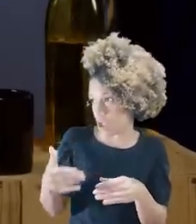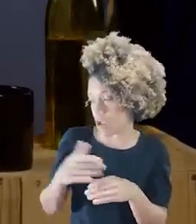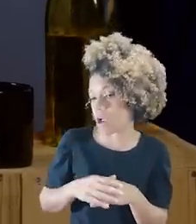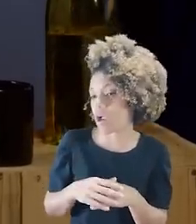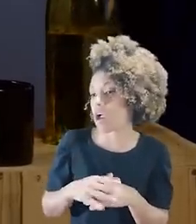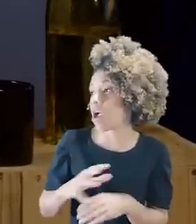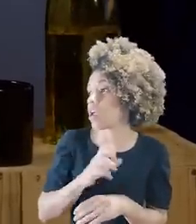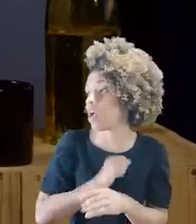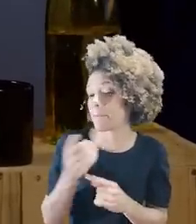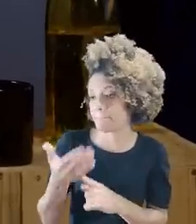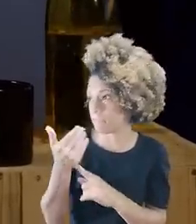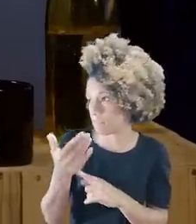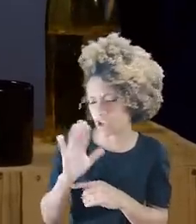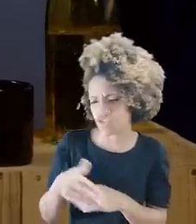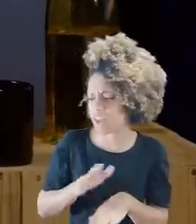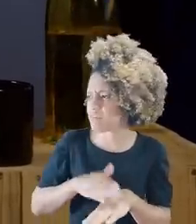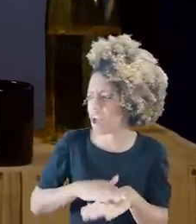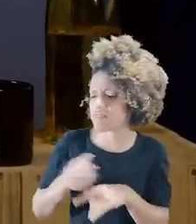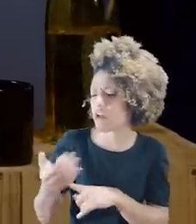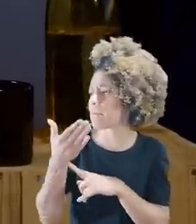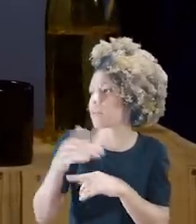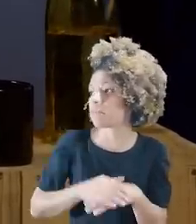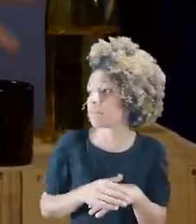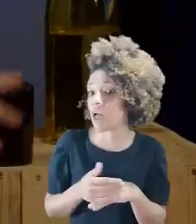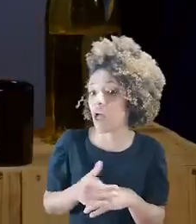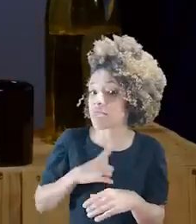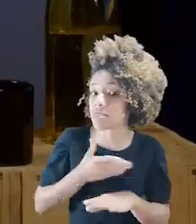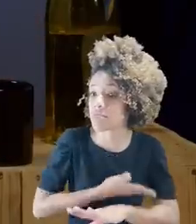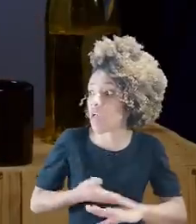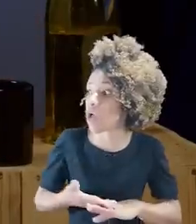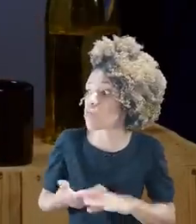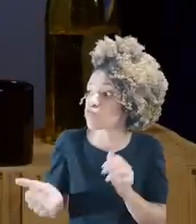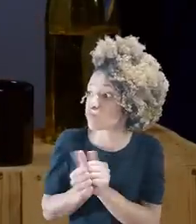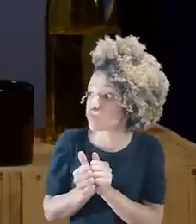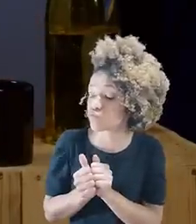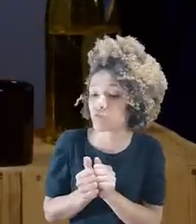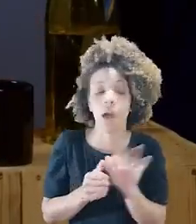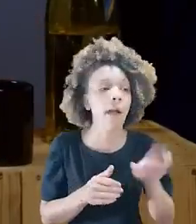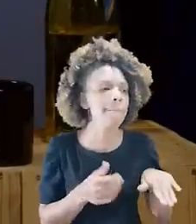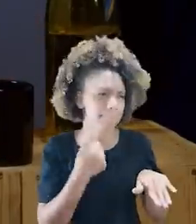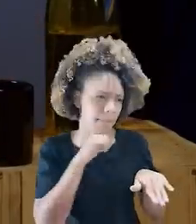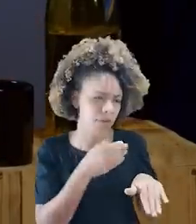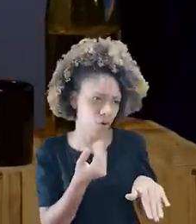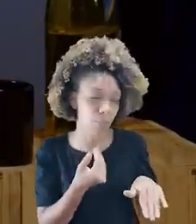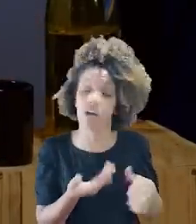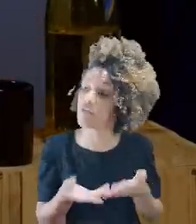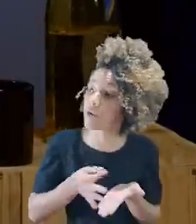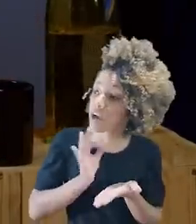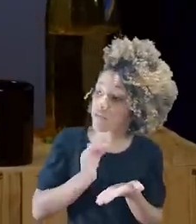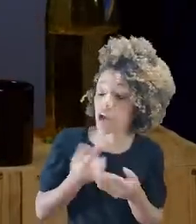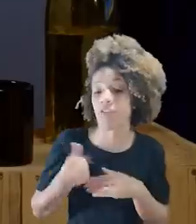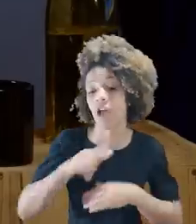criança vai acanha a mã vou ficar jogando bola aqui enquanto então vai jogando bola mas põe a mesa me ajuda a colocar ali tem dia que eu não